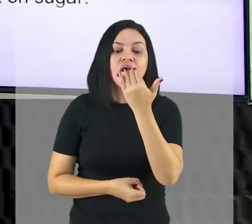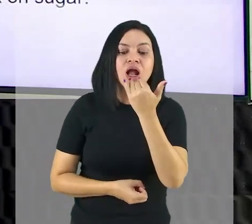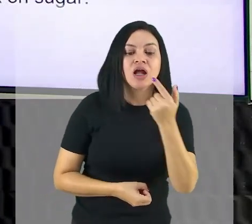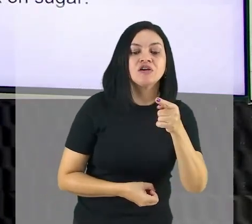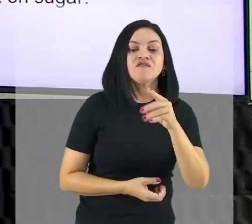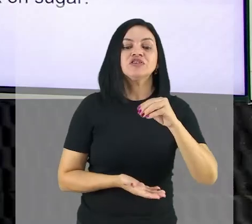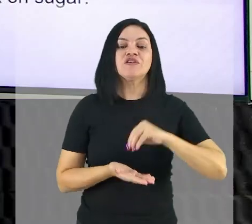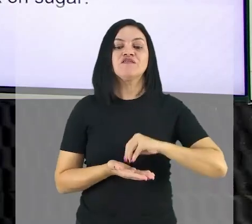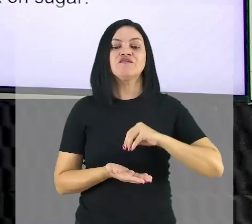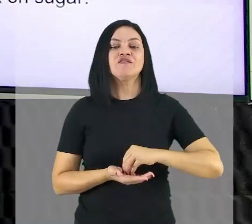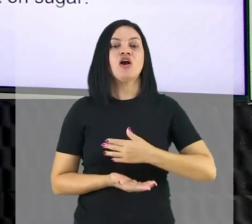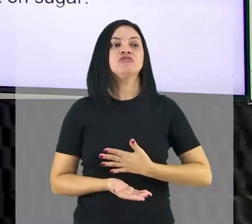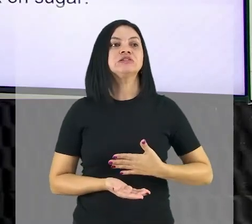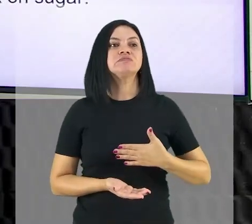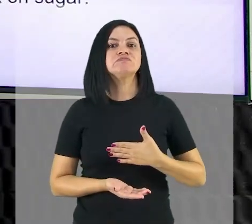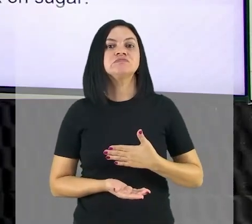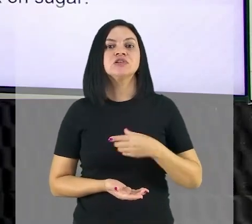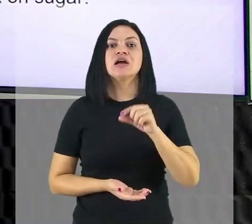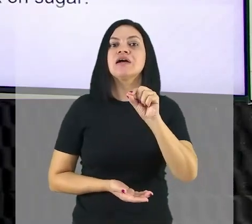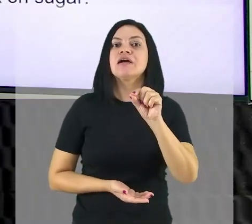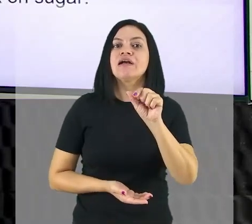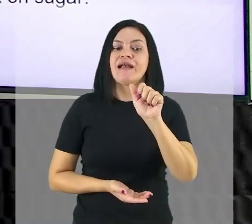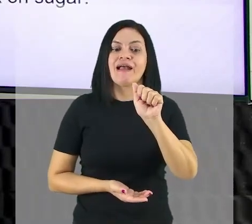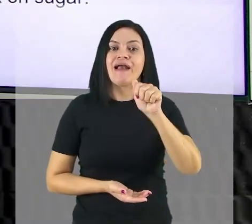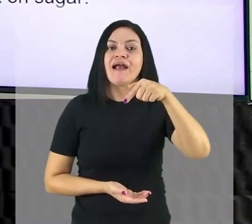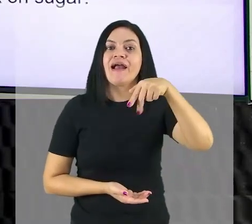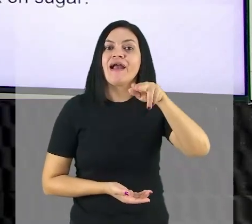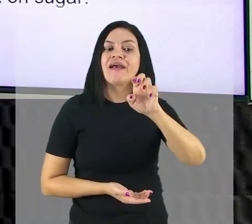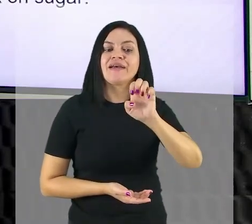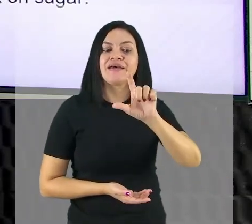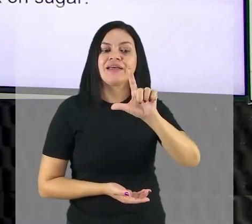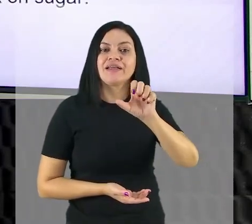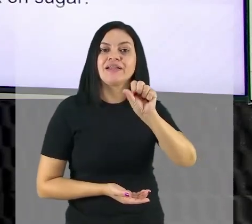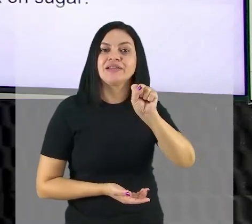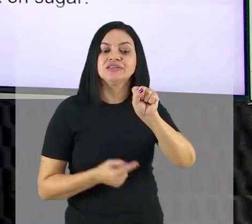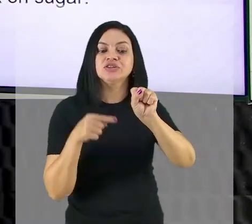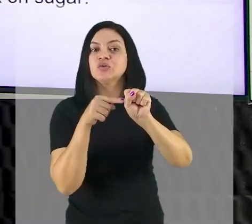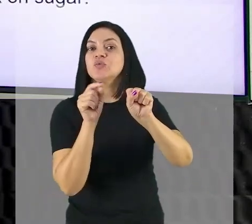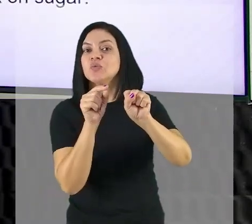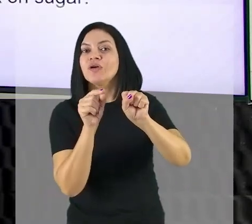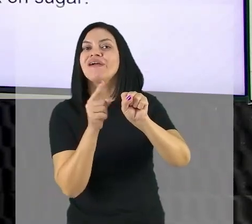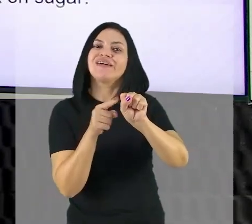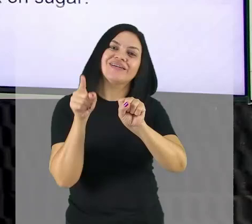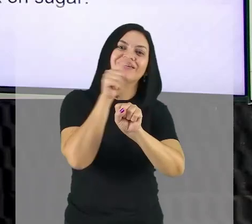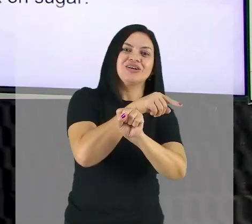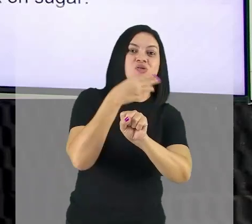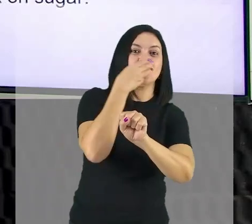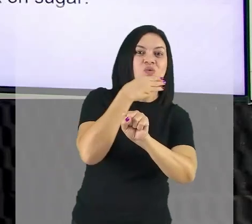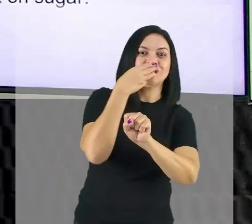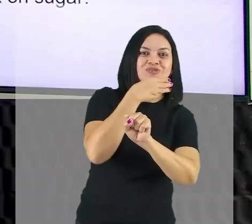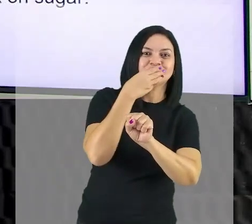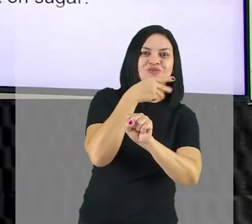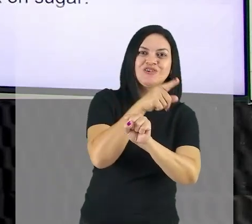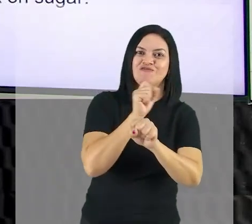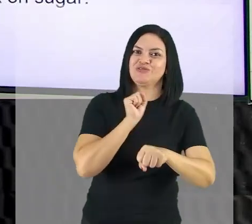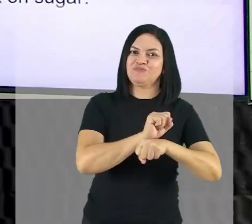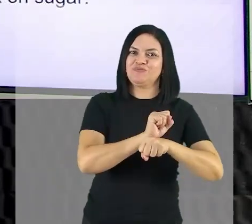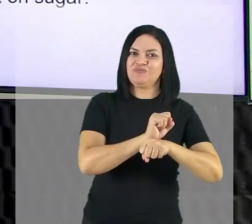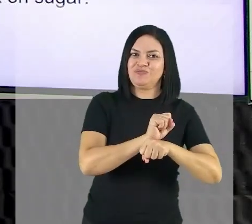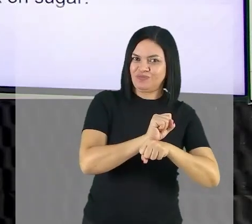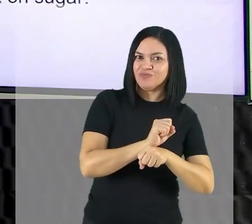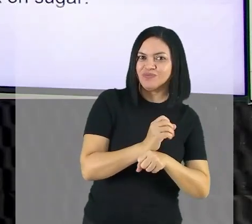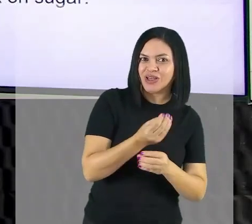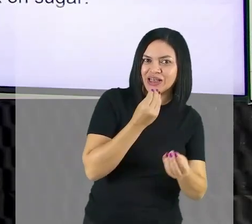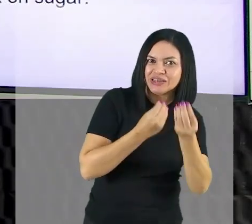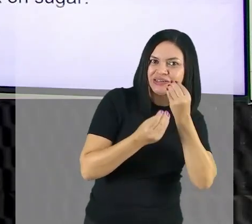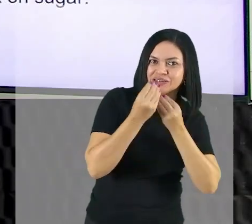sente falta. Aqueles o quê? Os açúcares. Aquilo que você está tentando parar de consumir, como foi destacado